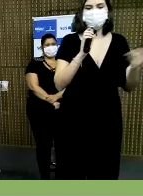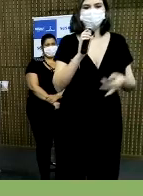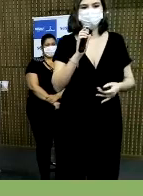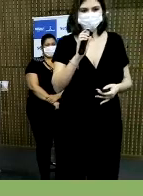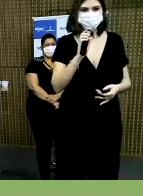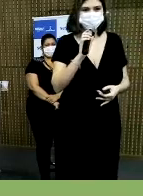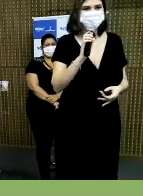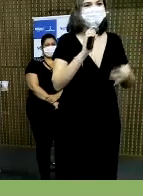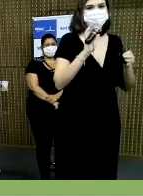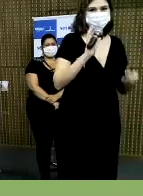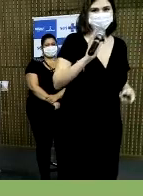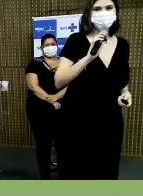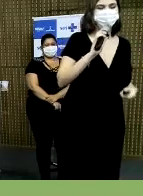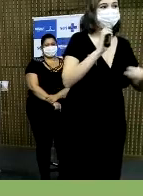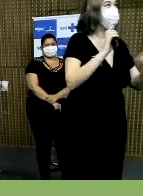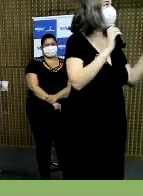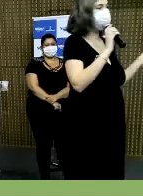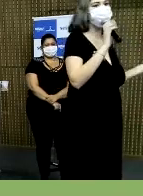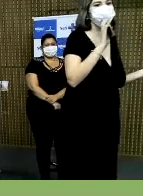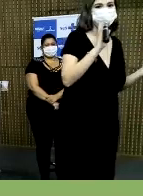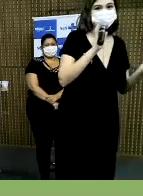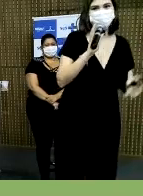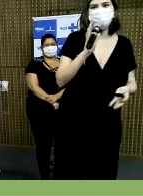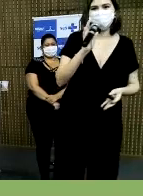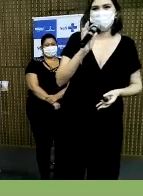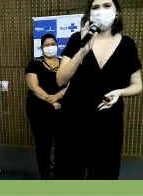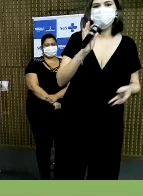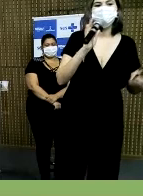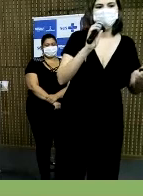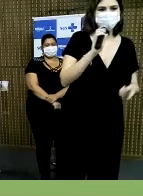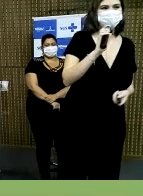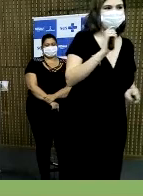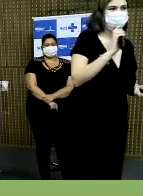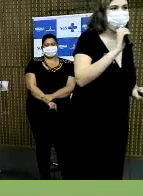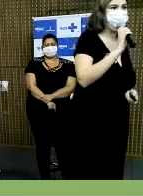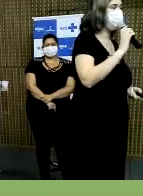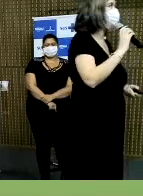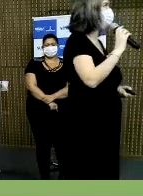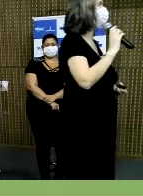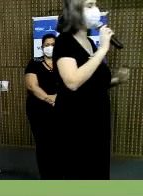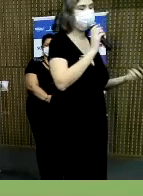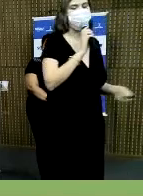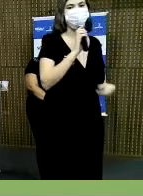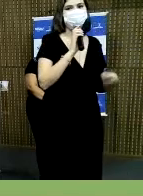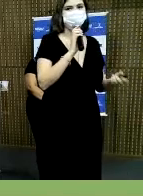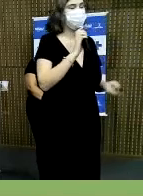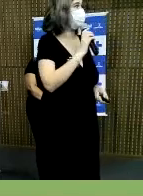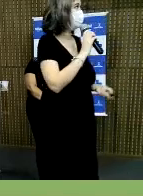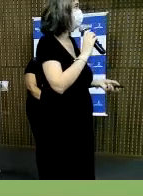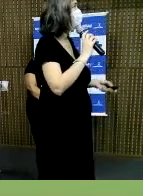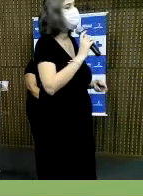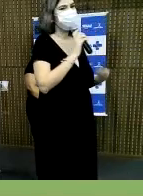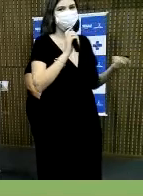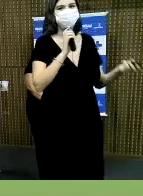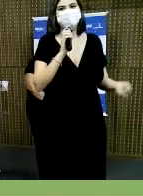não foi feito pelo SUS, mas foi resolvido e ela continua sendo acompanhada pela unidade e pela equipe de enfermagem e tudo